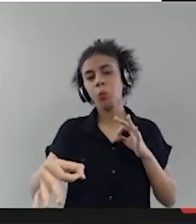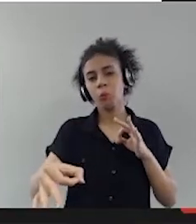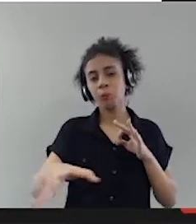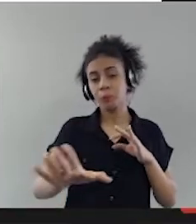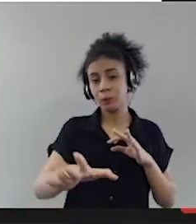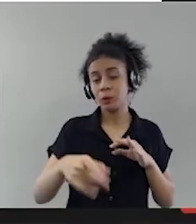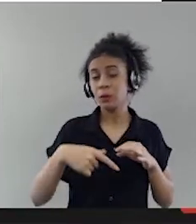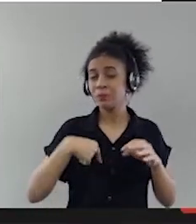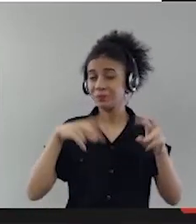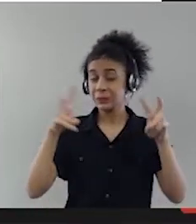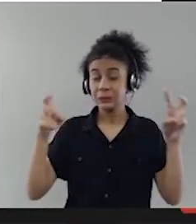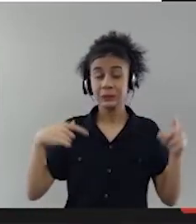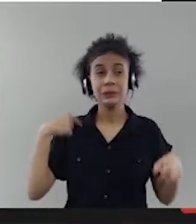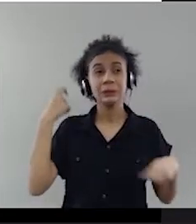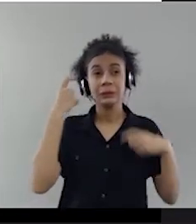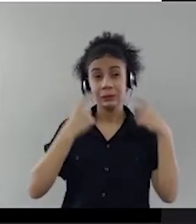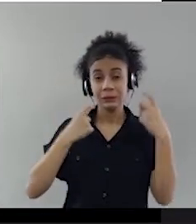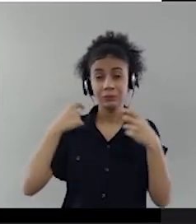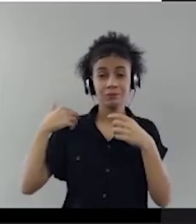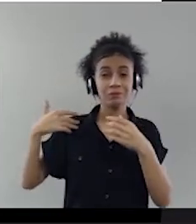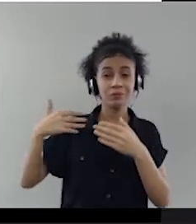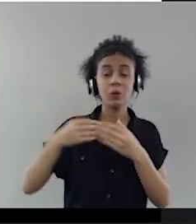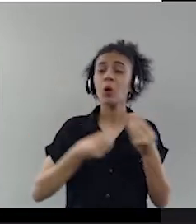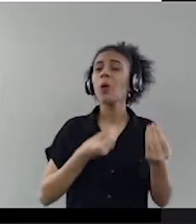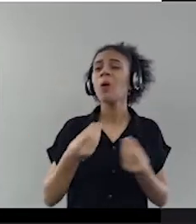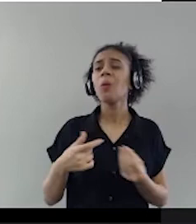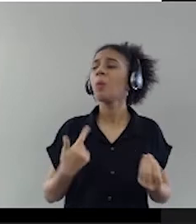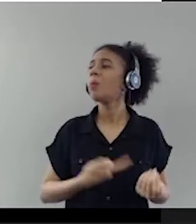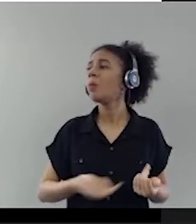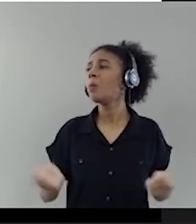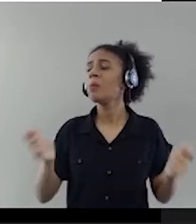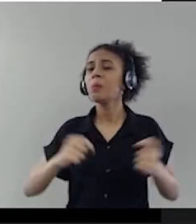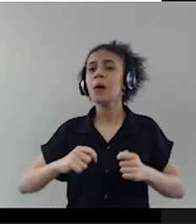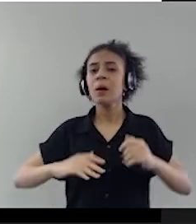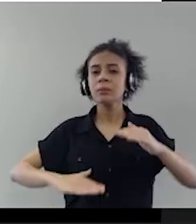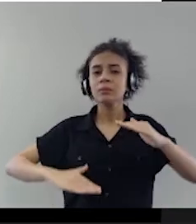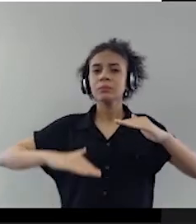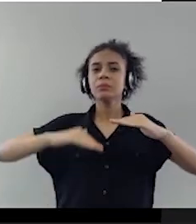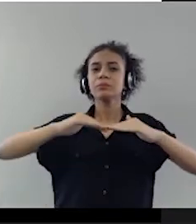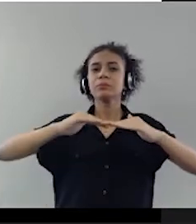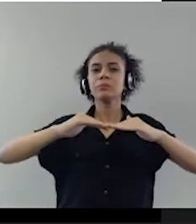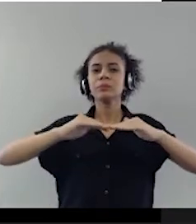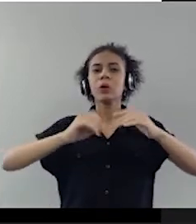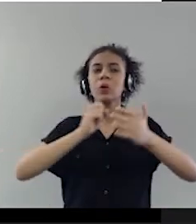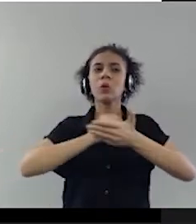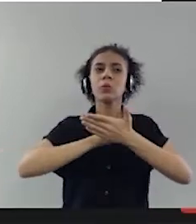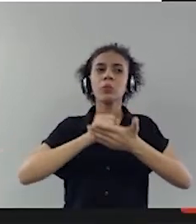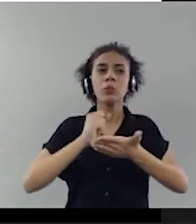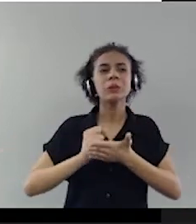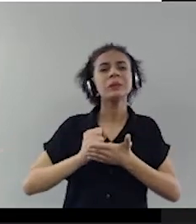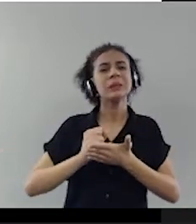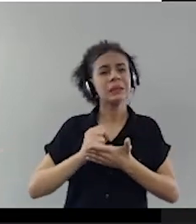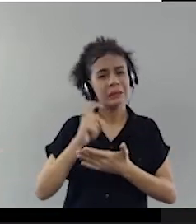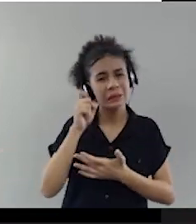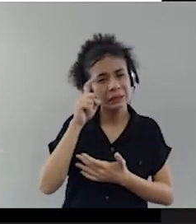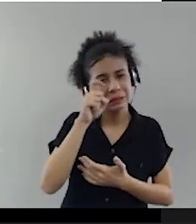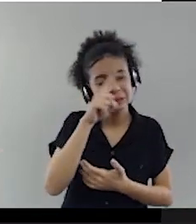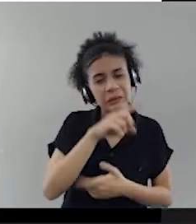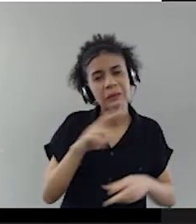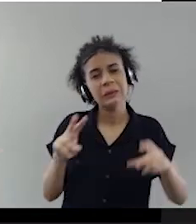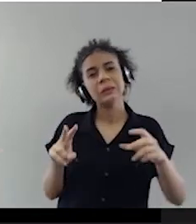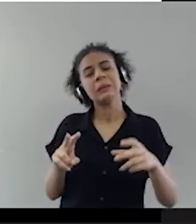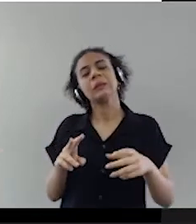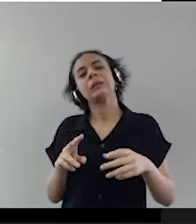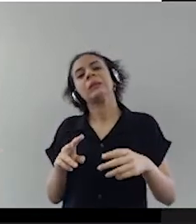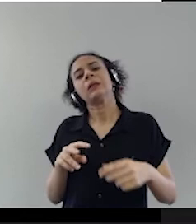tema que tem me perturbado bastante nos últimos tempos é como a gente vai poder reequilibrar esses contratos, contratos complexos, contratos